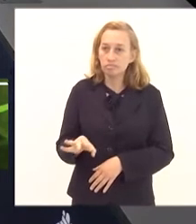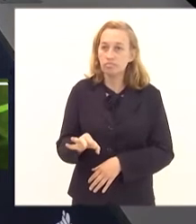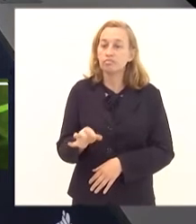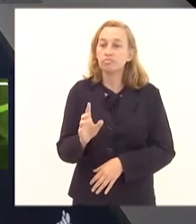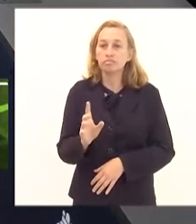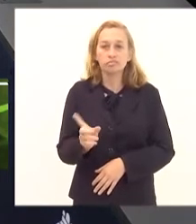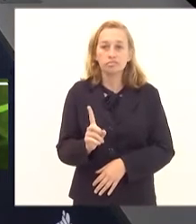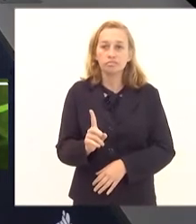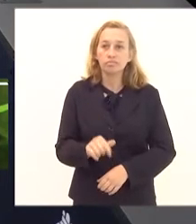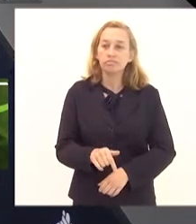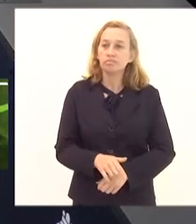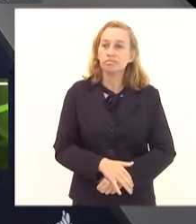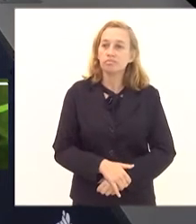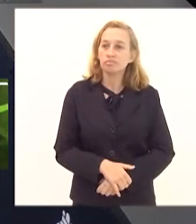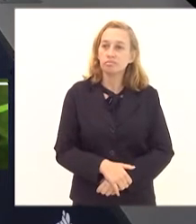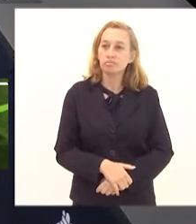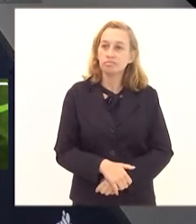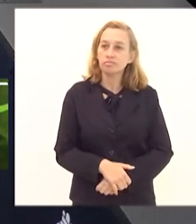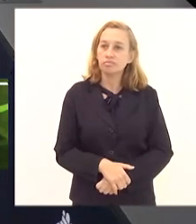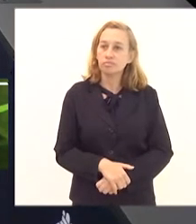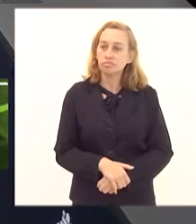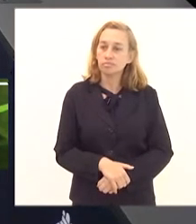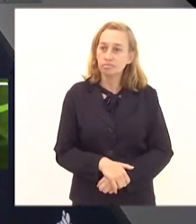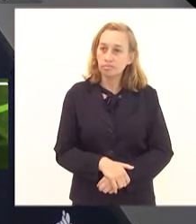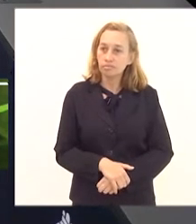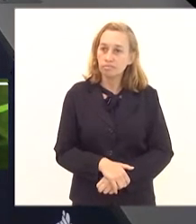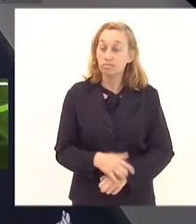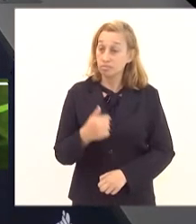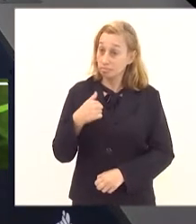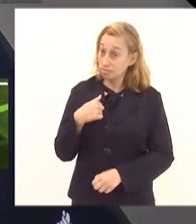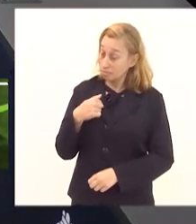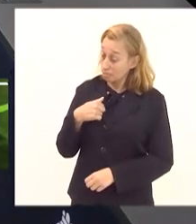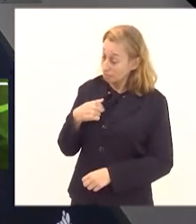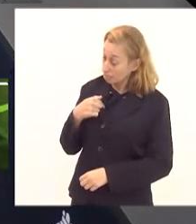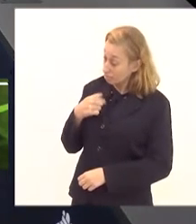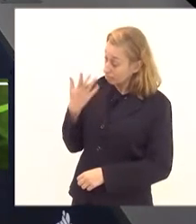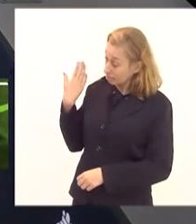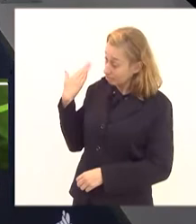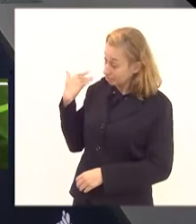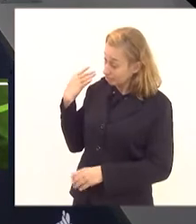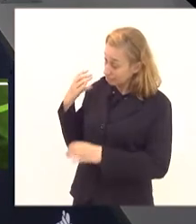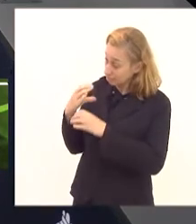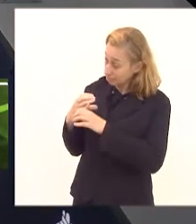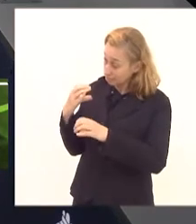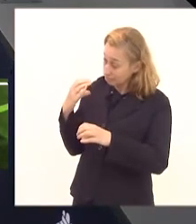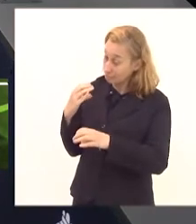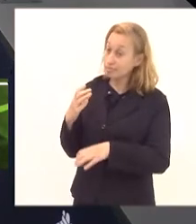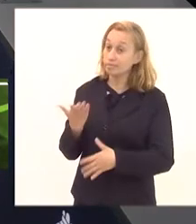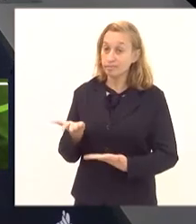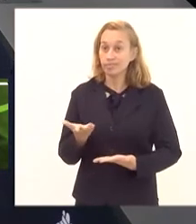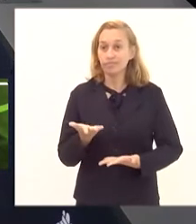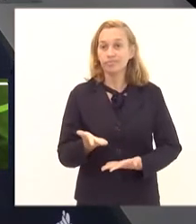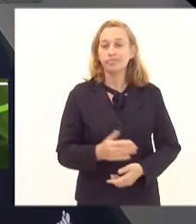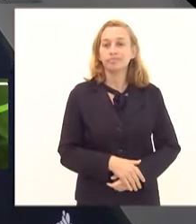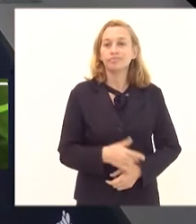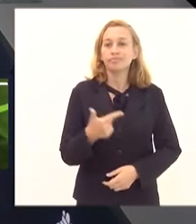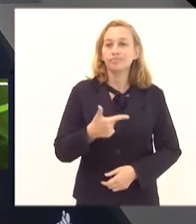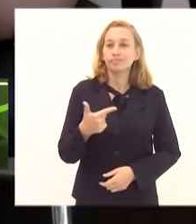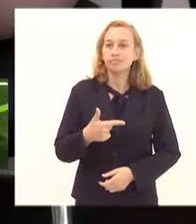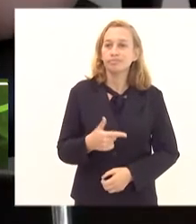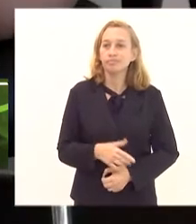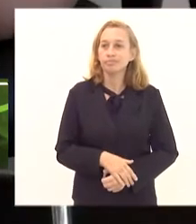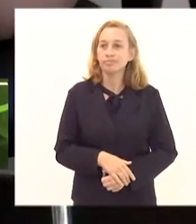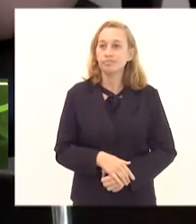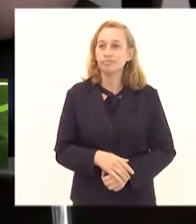Não, foi... Por isso que eu fiz, quando eu era engenheiro, né? Por favor.